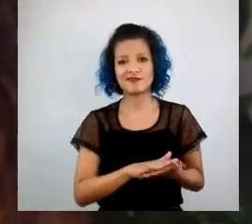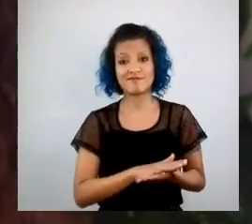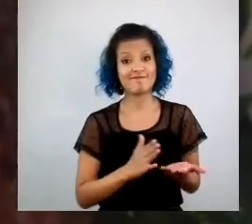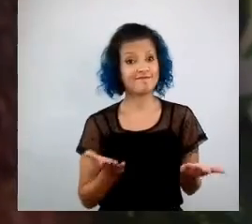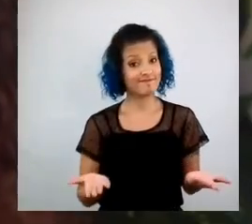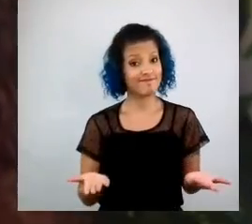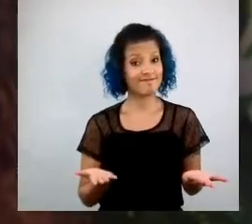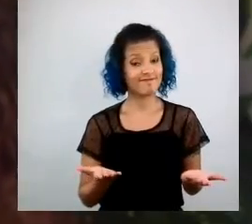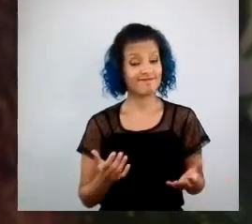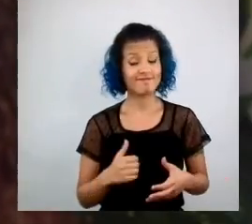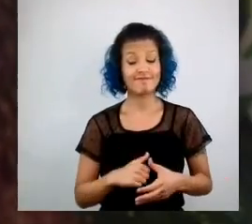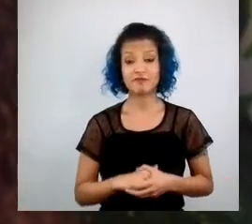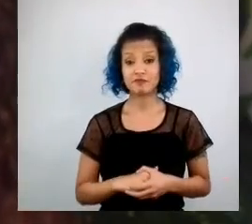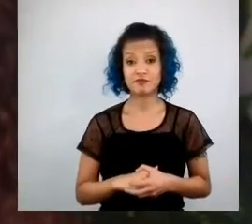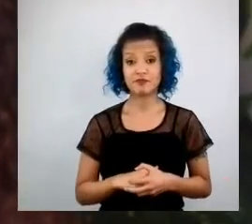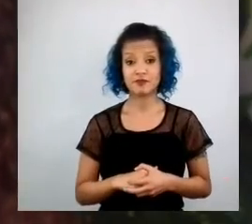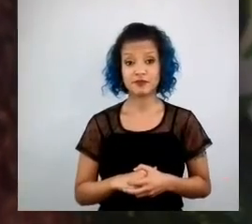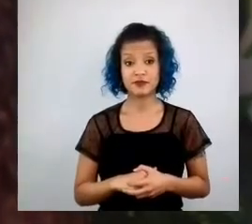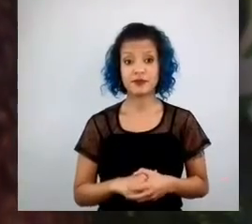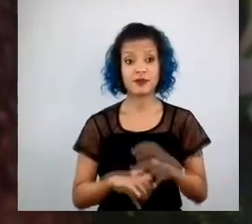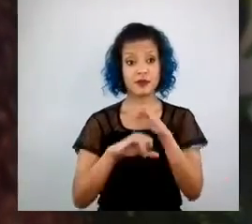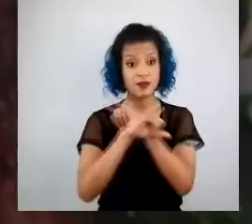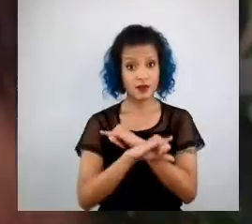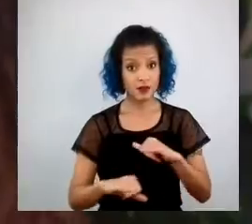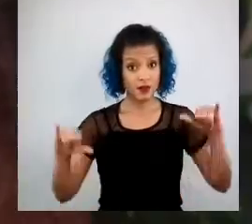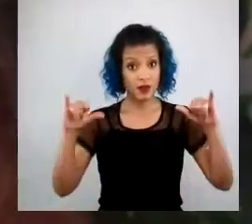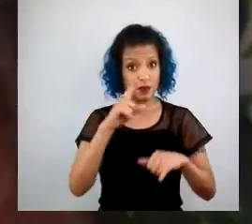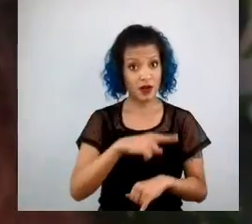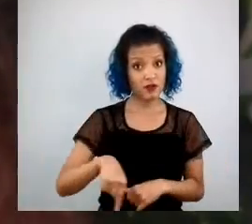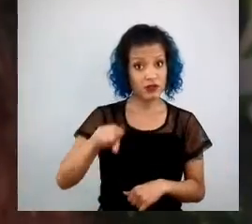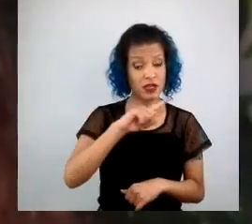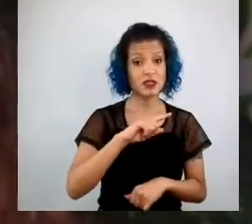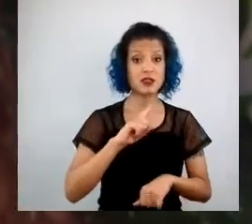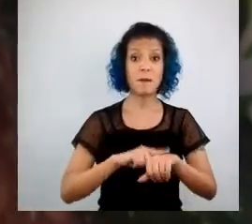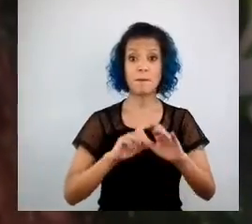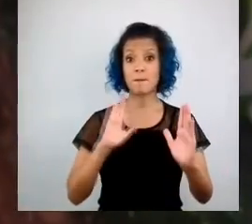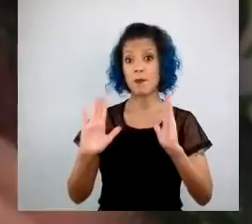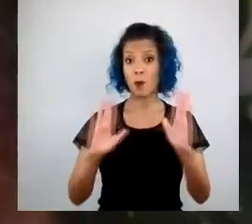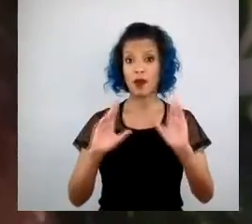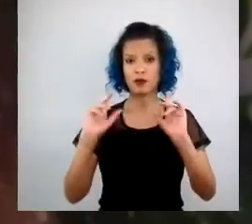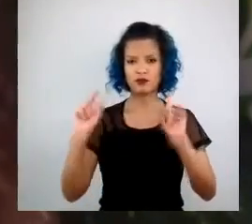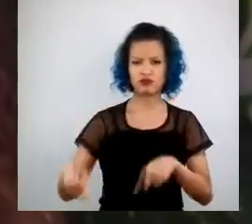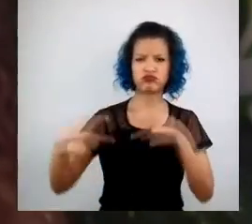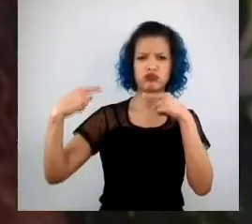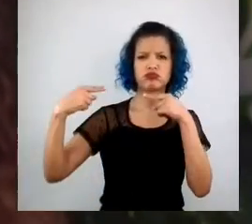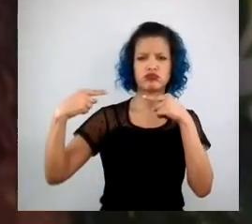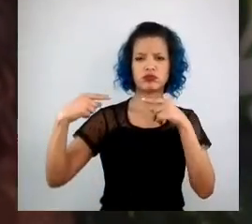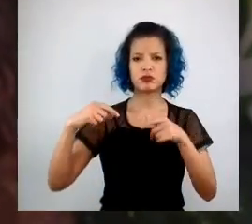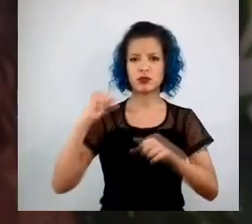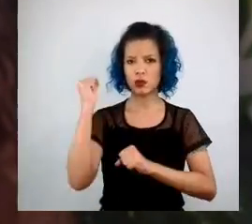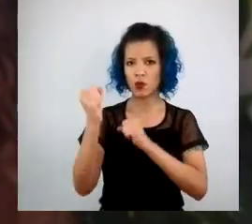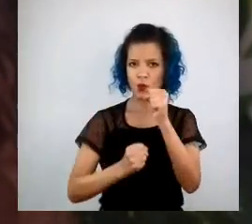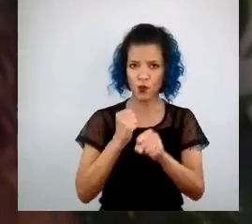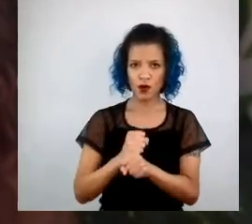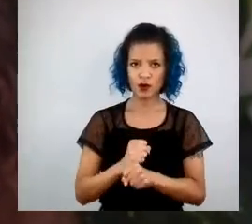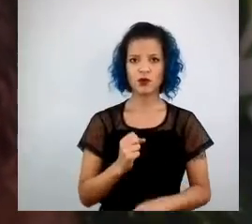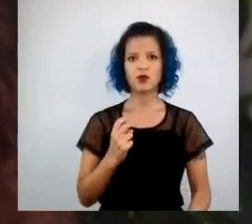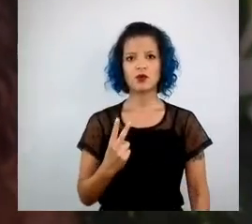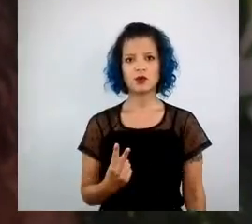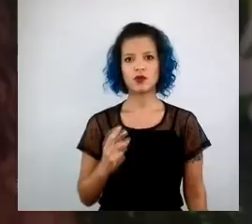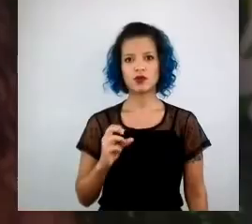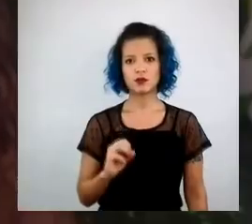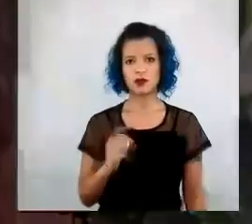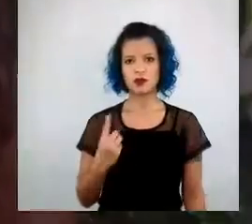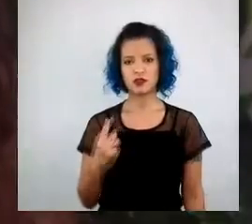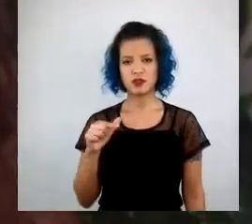com vocês um momento muito desafiador da minha vida, que aconteceu em 2017. Eu já estava